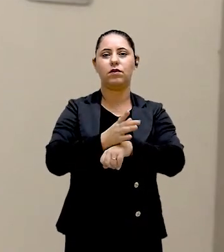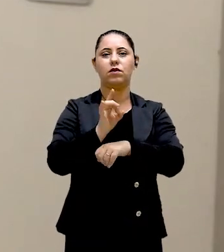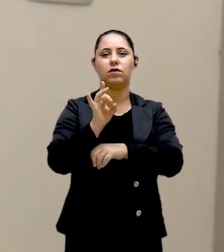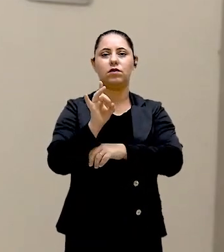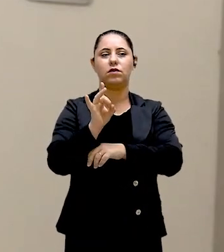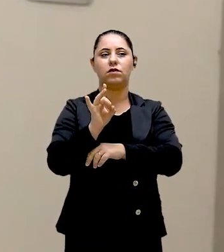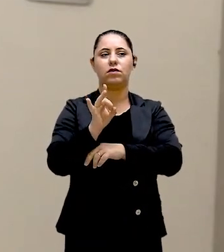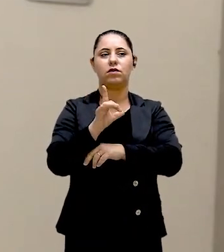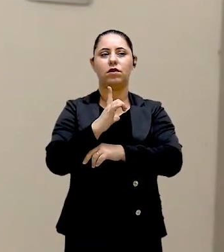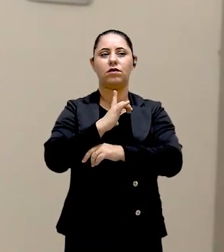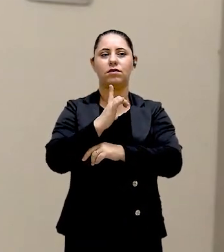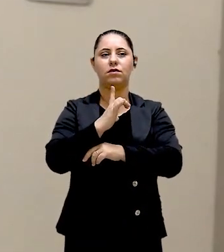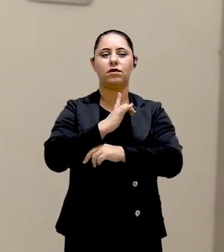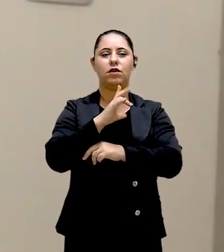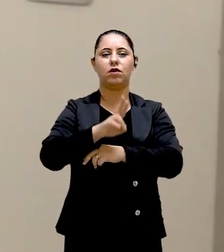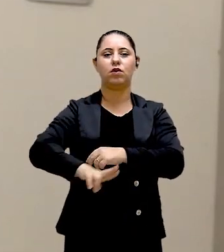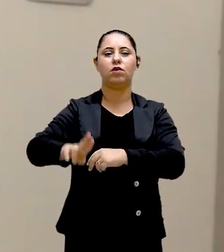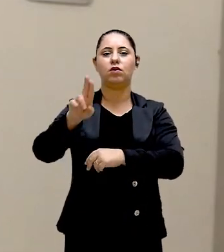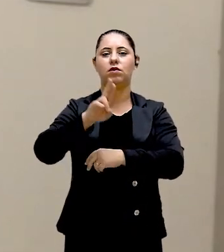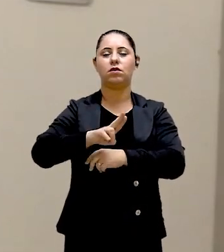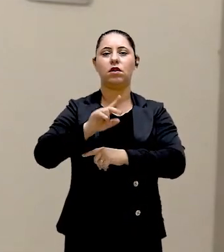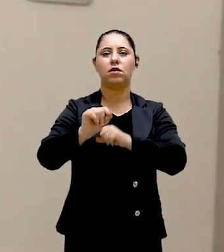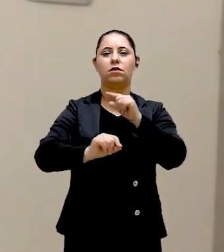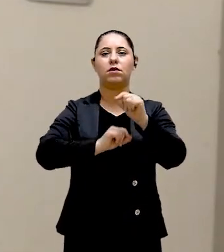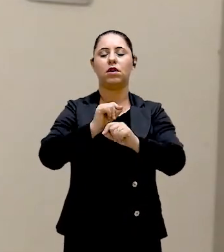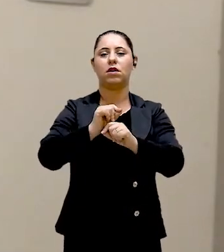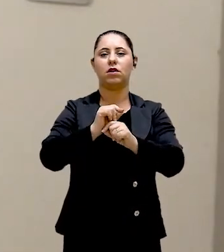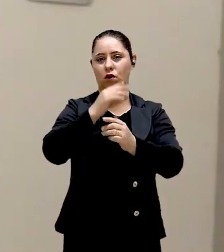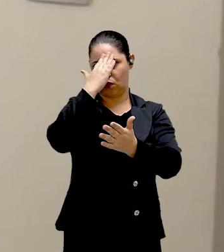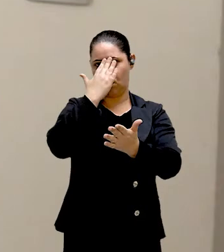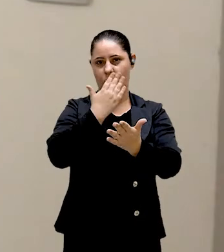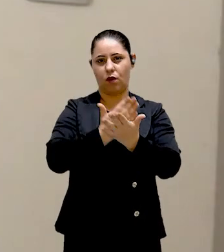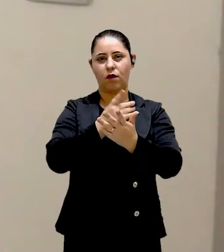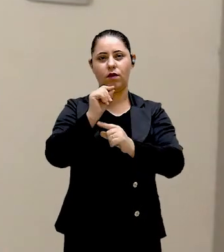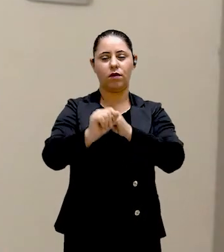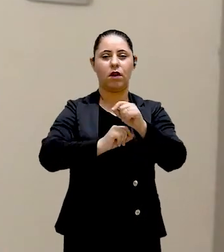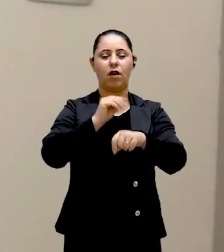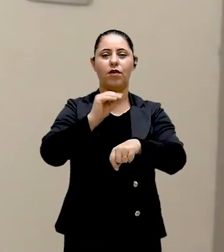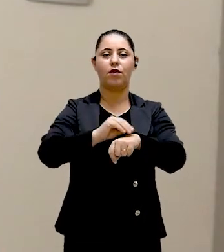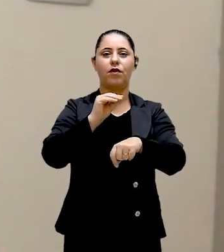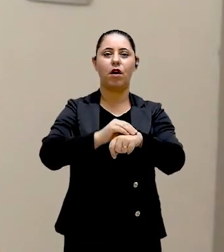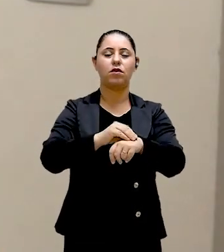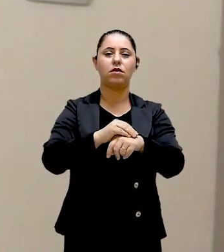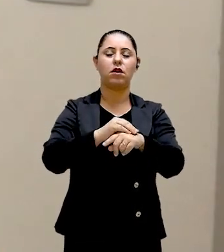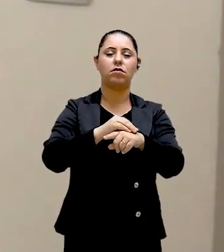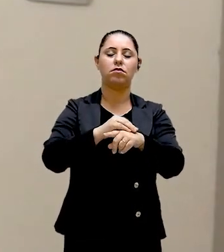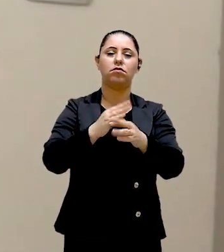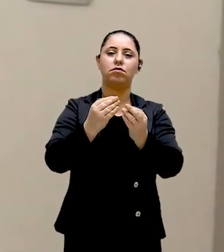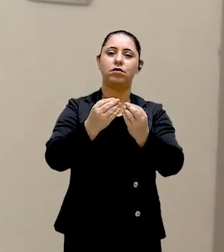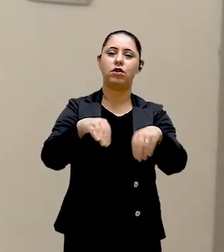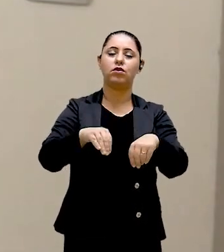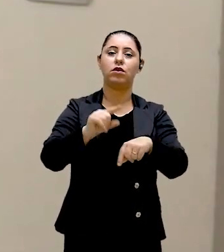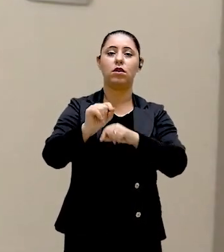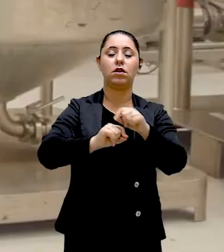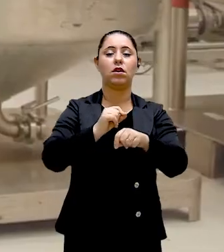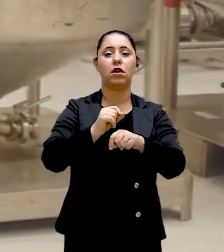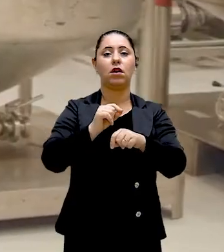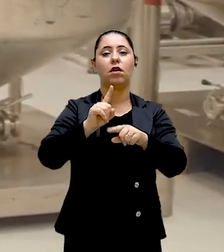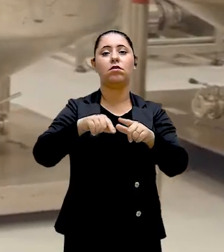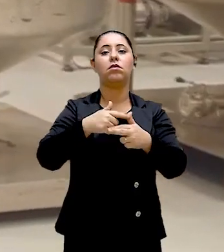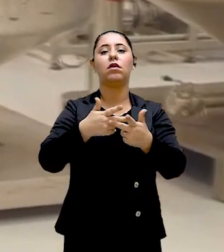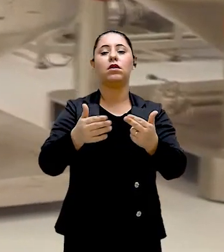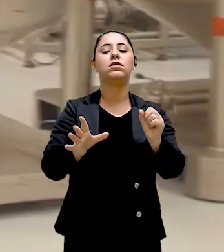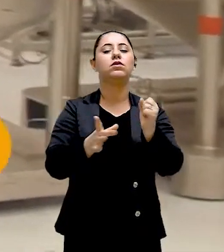seja usado para confirmar a ausência de risco, né, que realmente o produto ele é seguro.